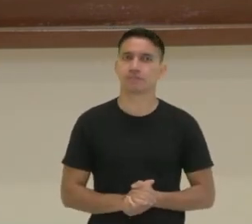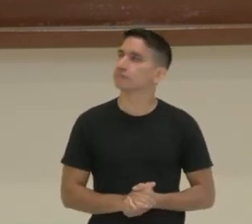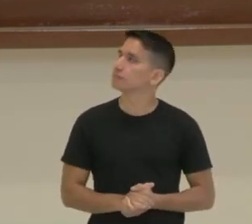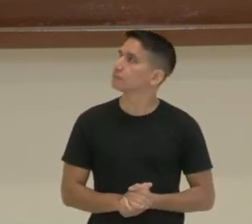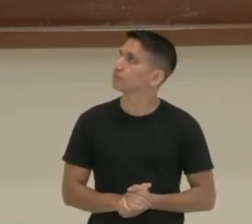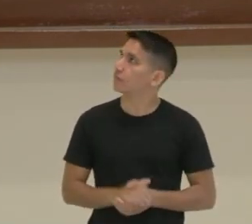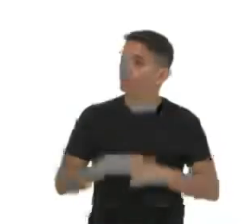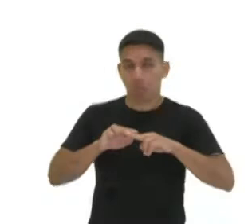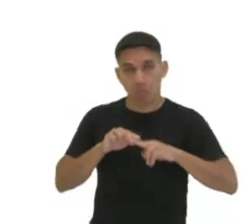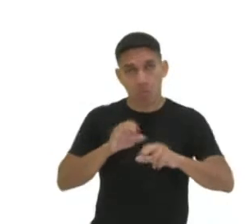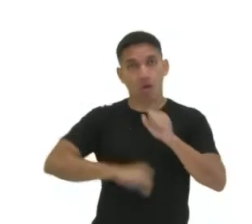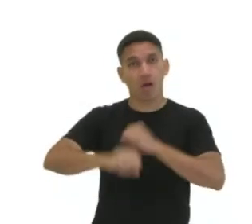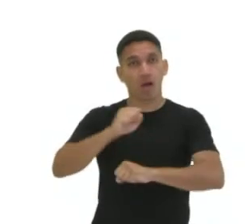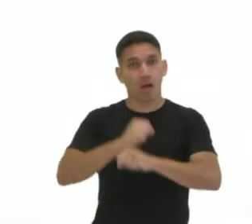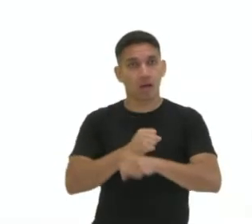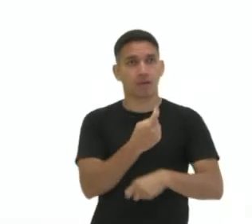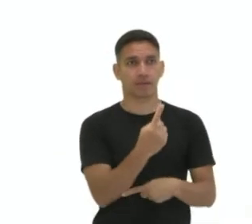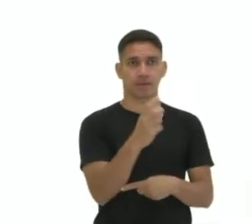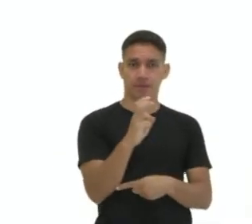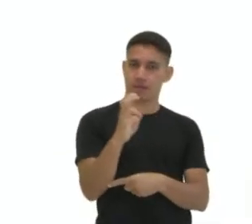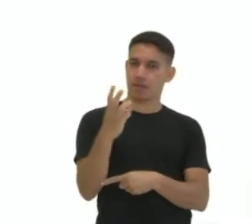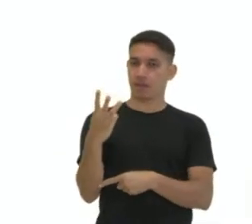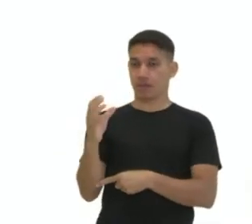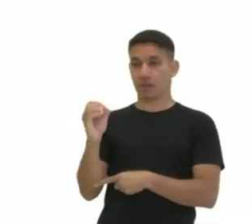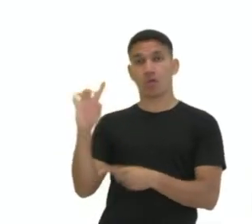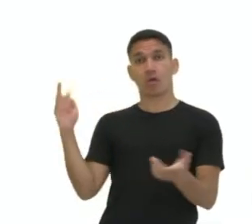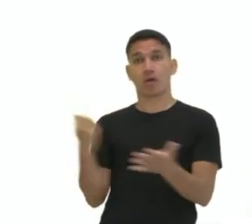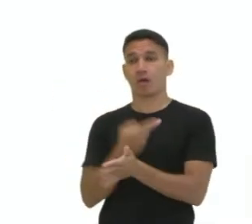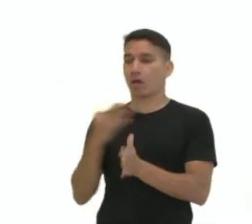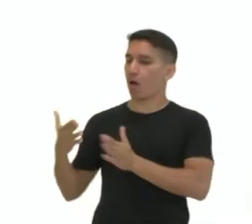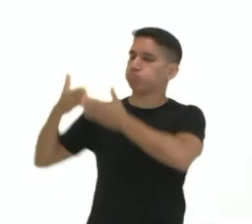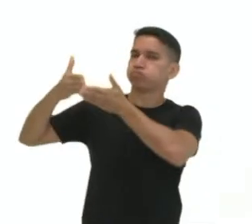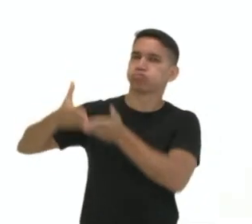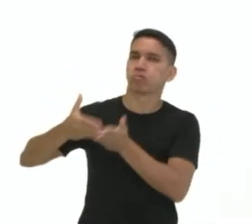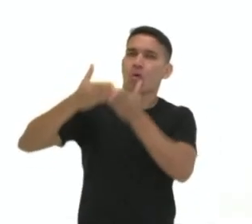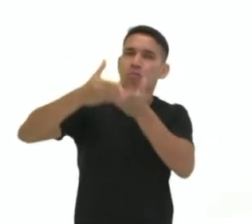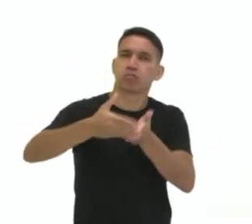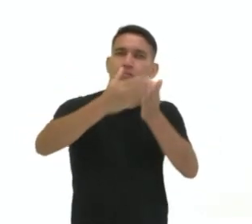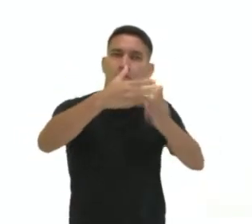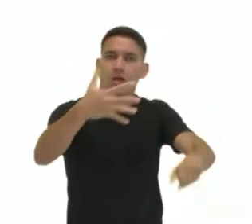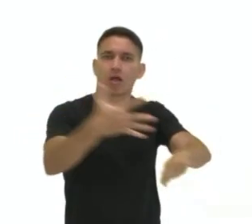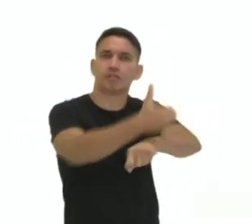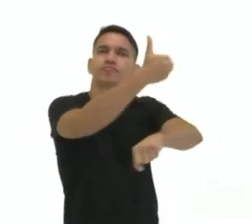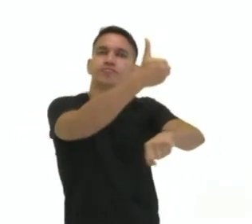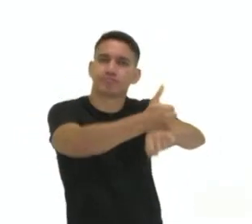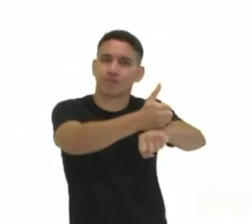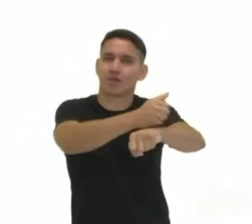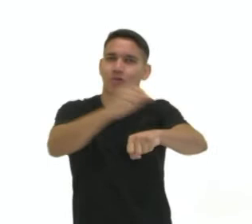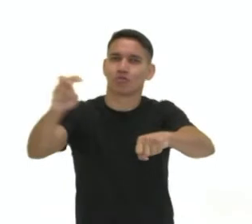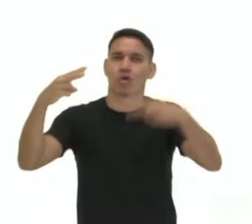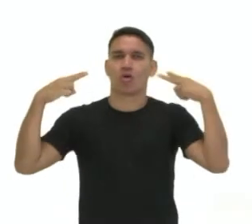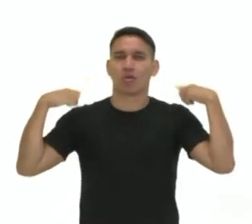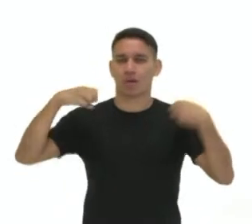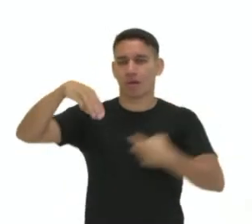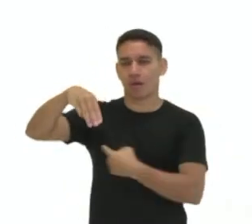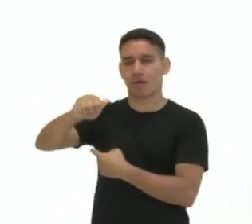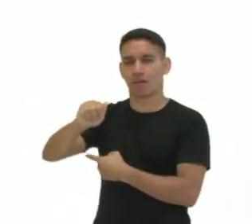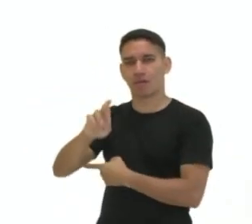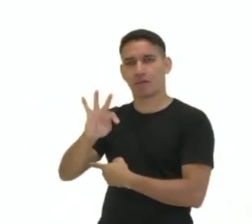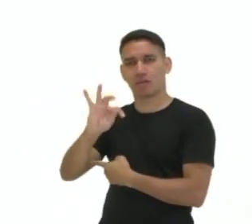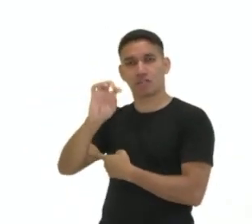Então, em 1530, enviou a expedição colonizadora de Martim Afonso, que combateu os